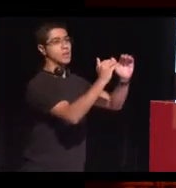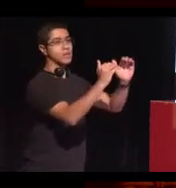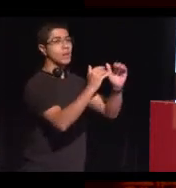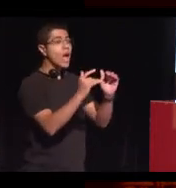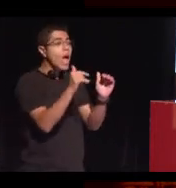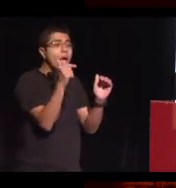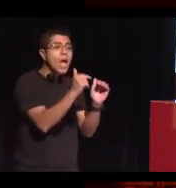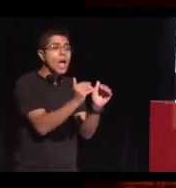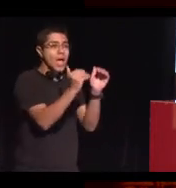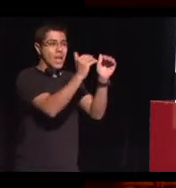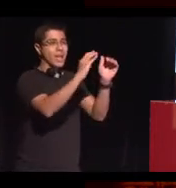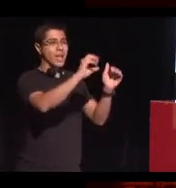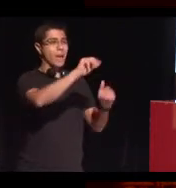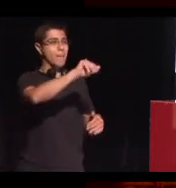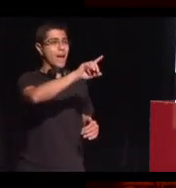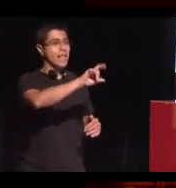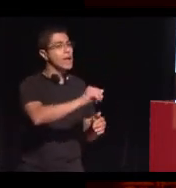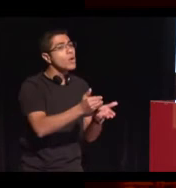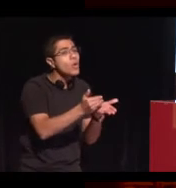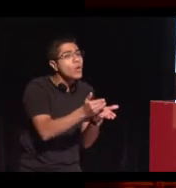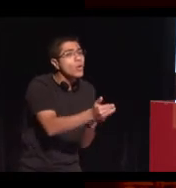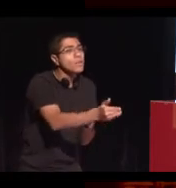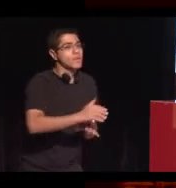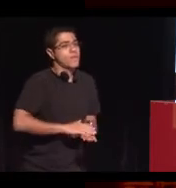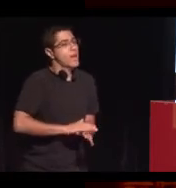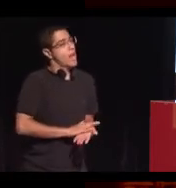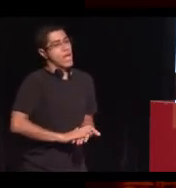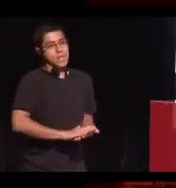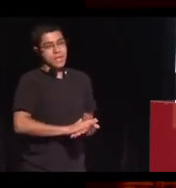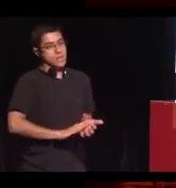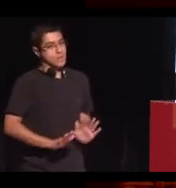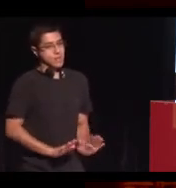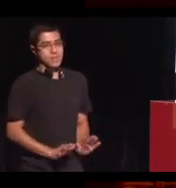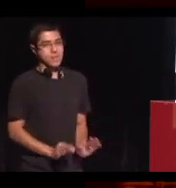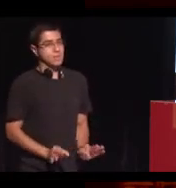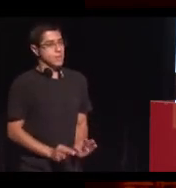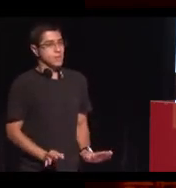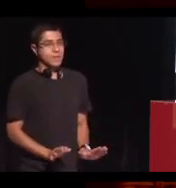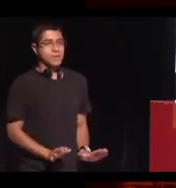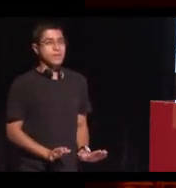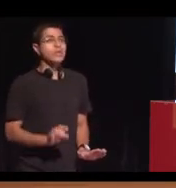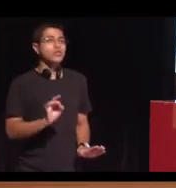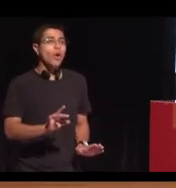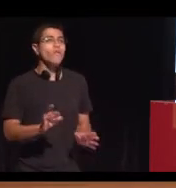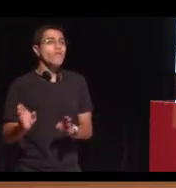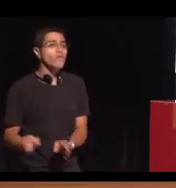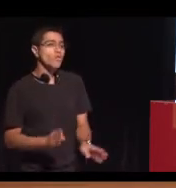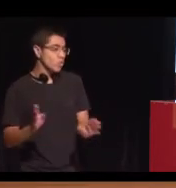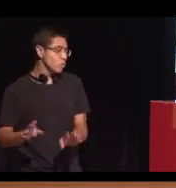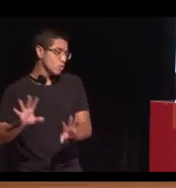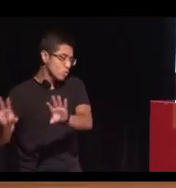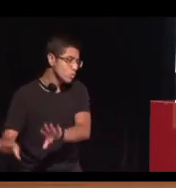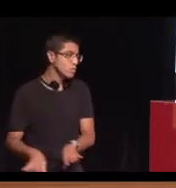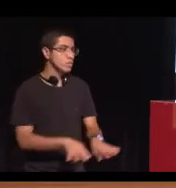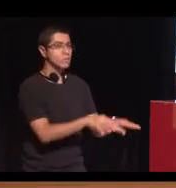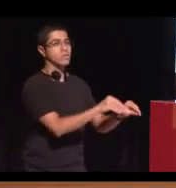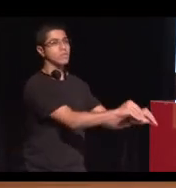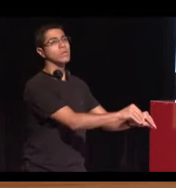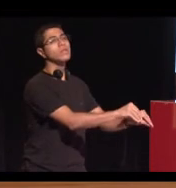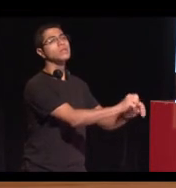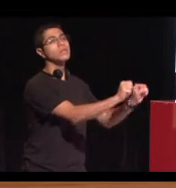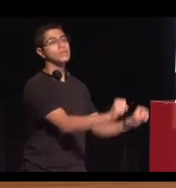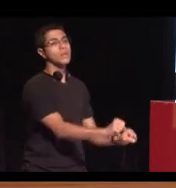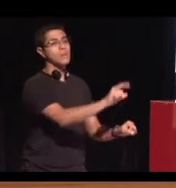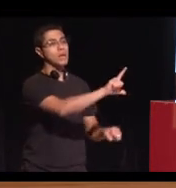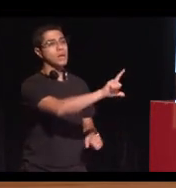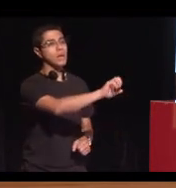nada, ela só redirecionava todo o fluxo de requisições para o sistema legado. A partir daí, a